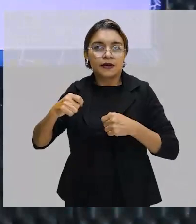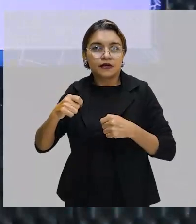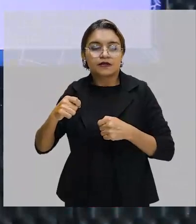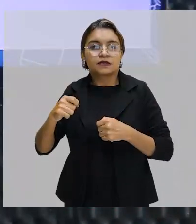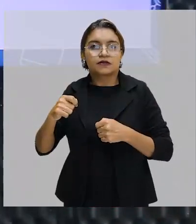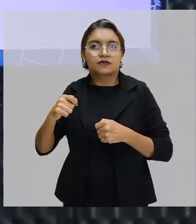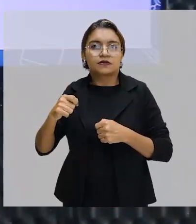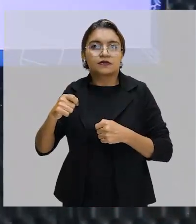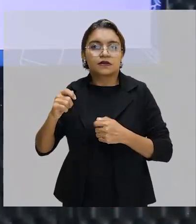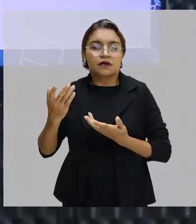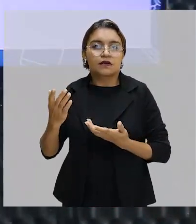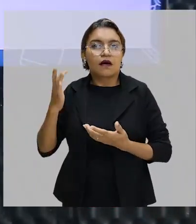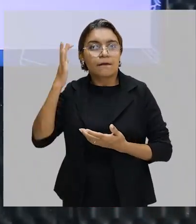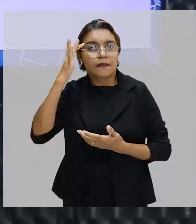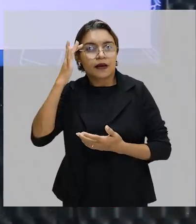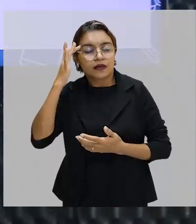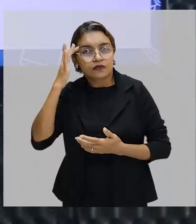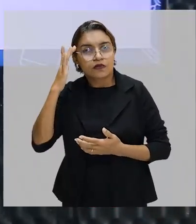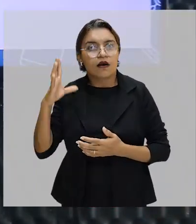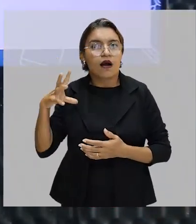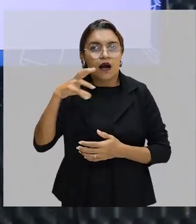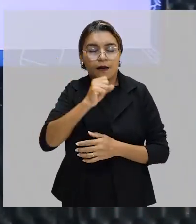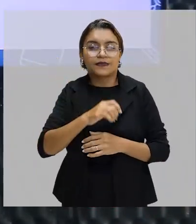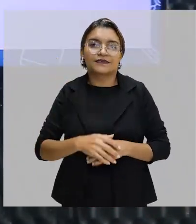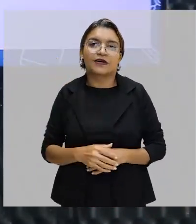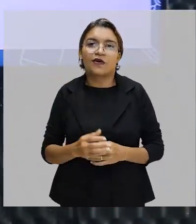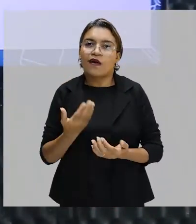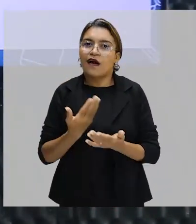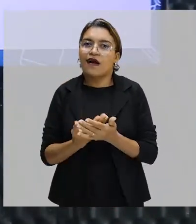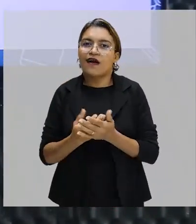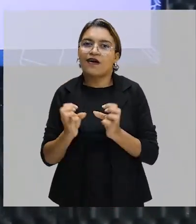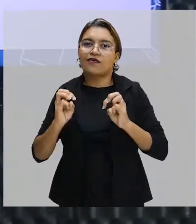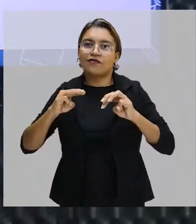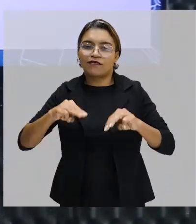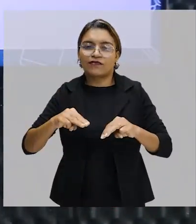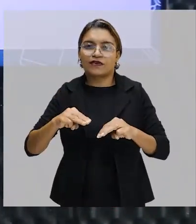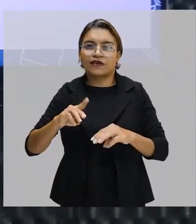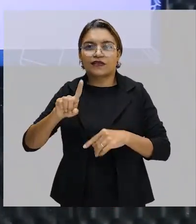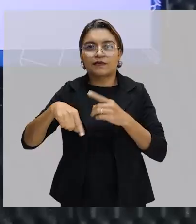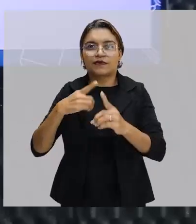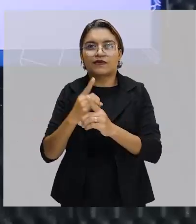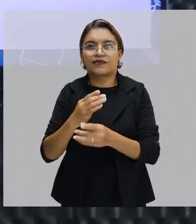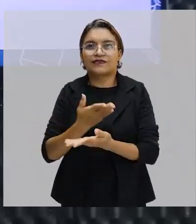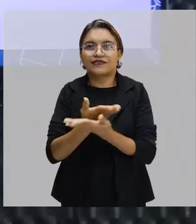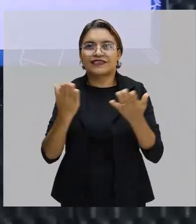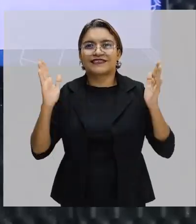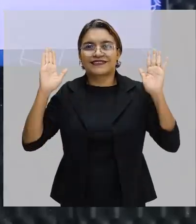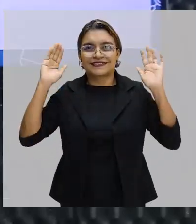precocemente. Pessoal, nós encerramos nossa aula por hoje. Até a próxima e bye, bye!